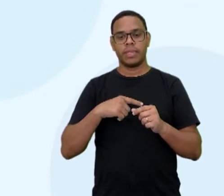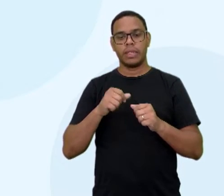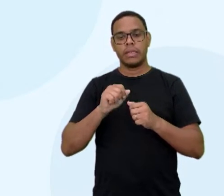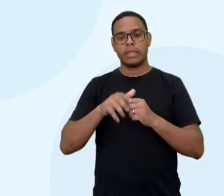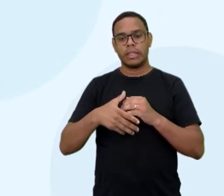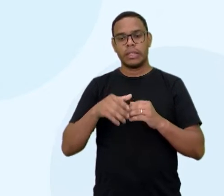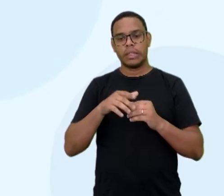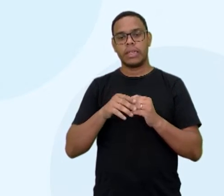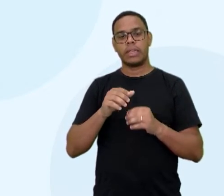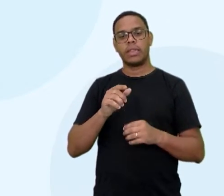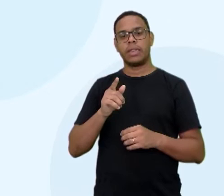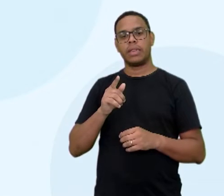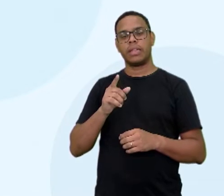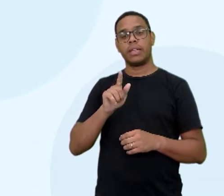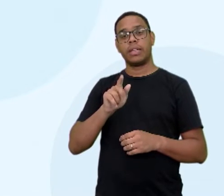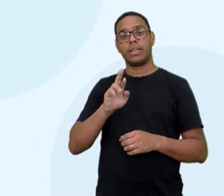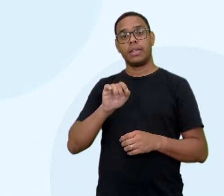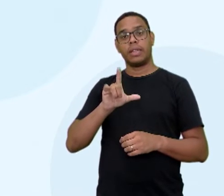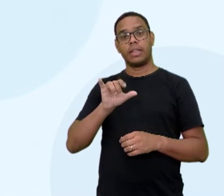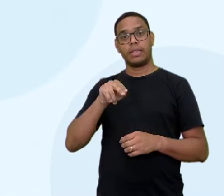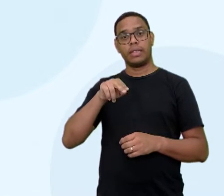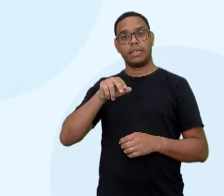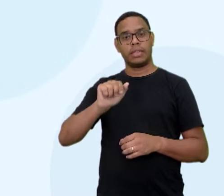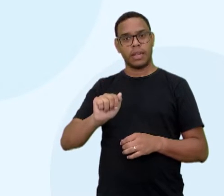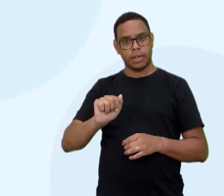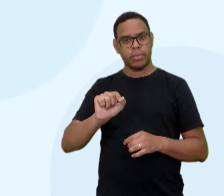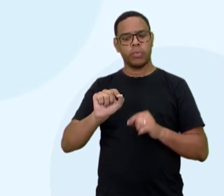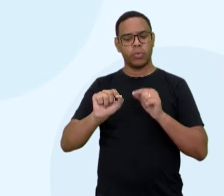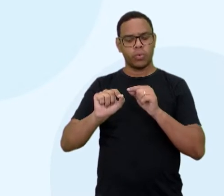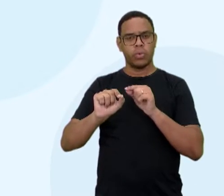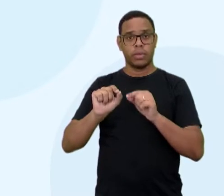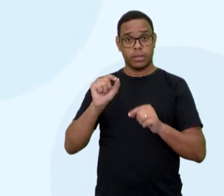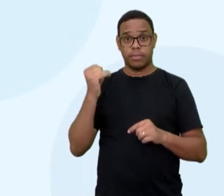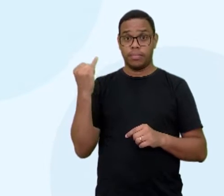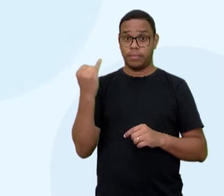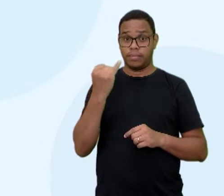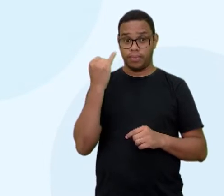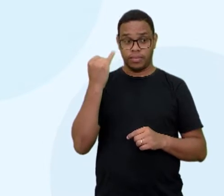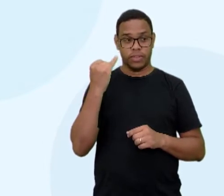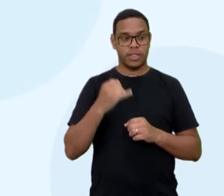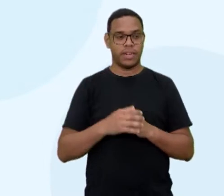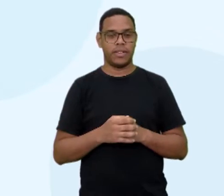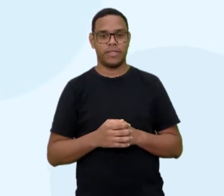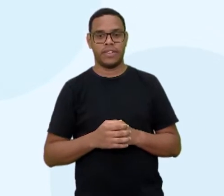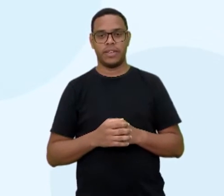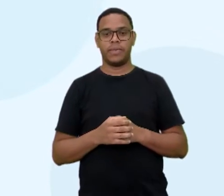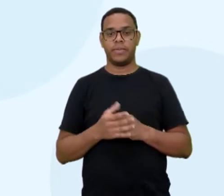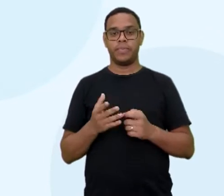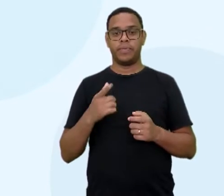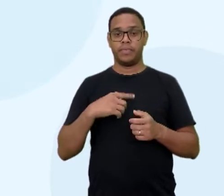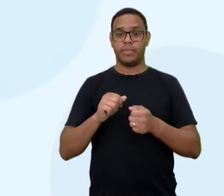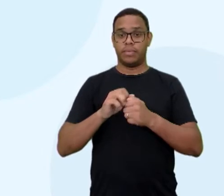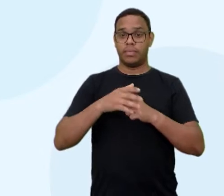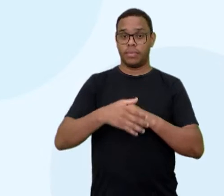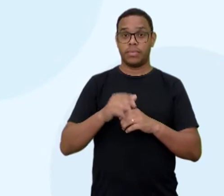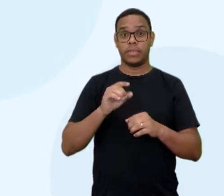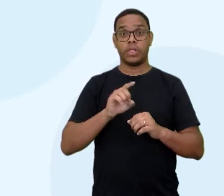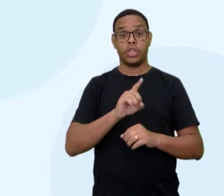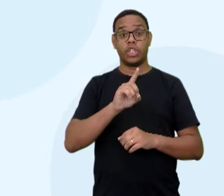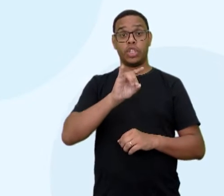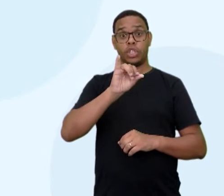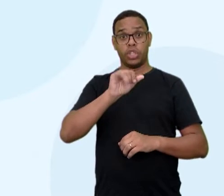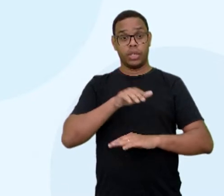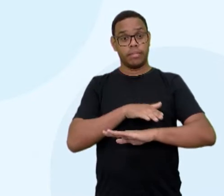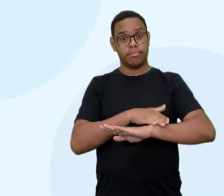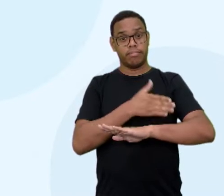de grelina. A grelina, gente, o importante, olha só, ela é secretada durante o